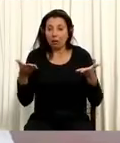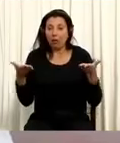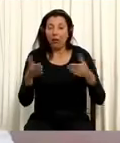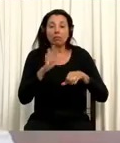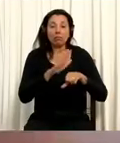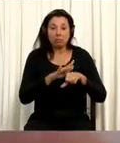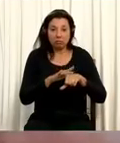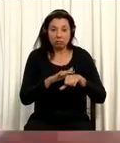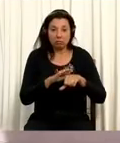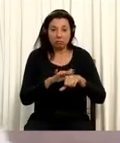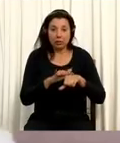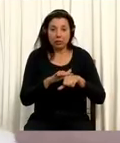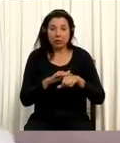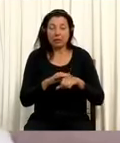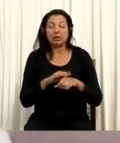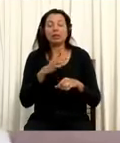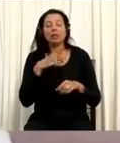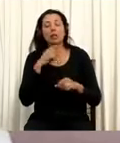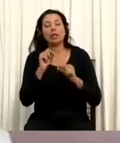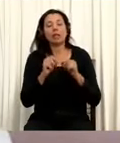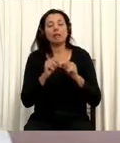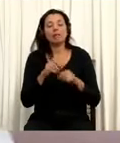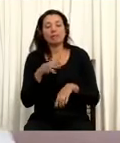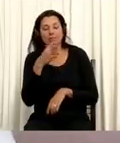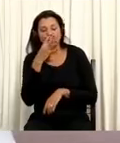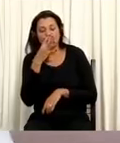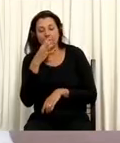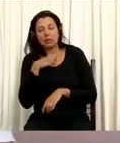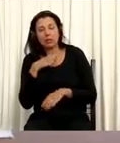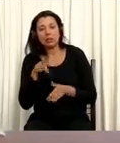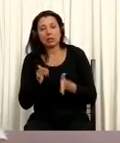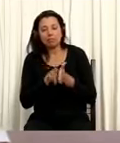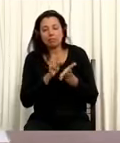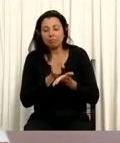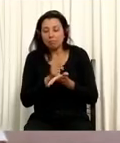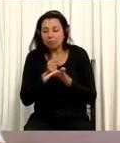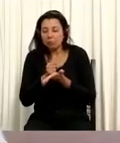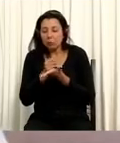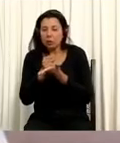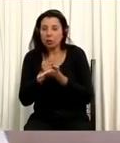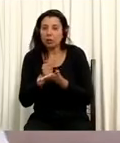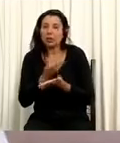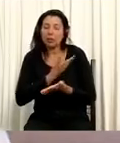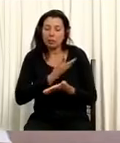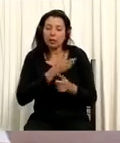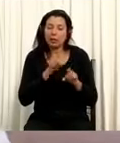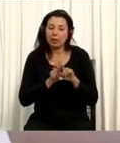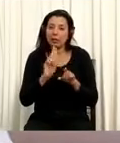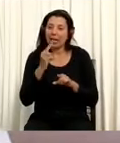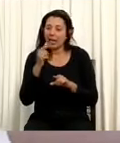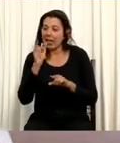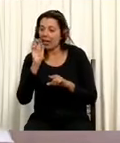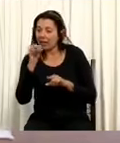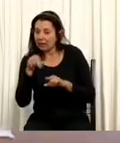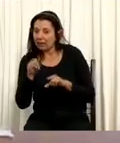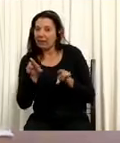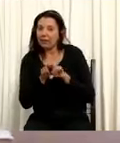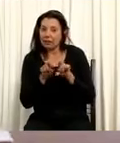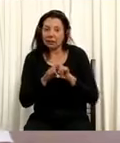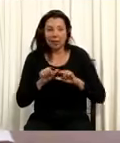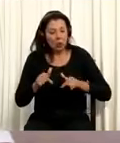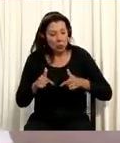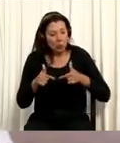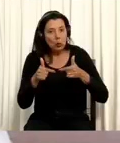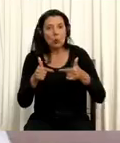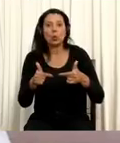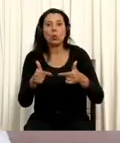pandemia, no tocante à questão da solidariedade. A companheira Ellen também, que é uma